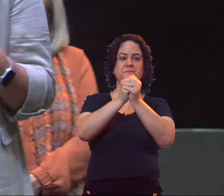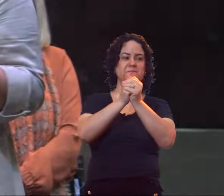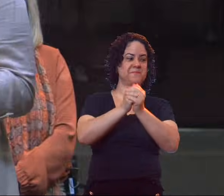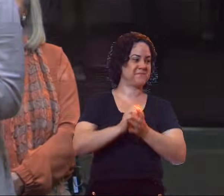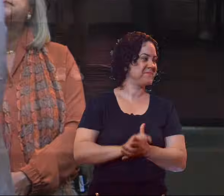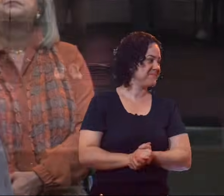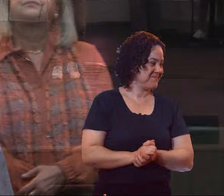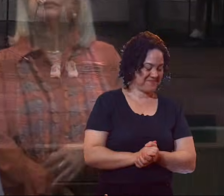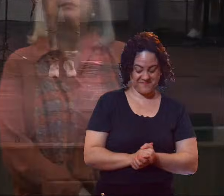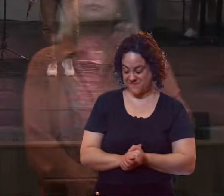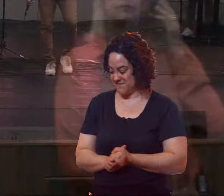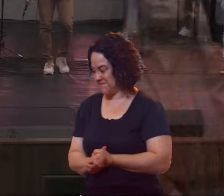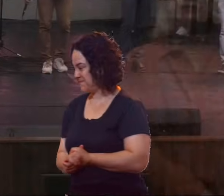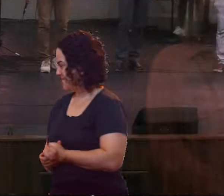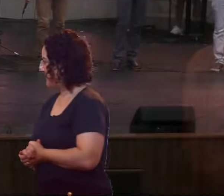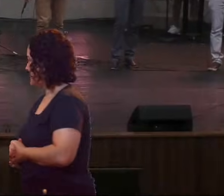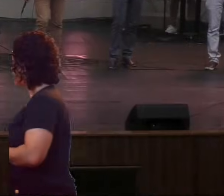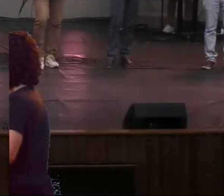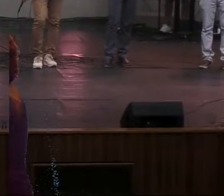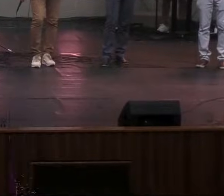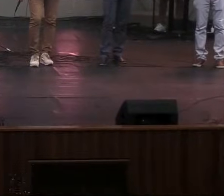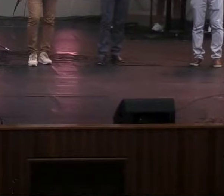queridos.